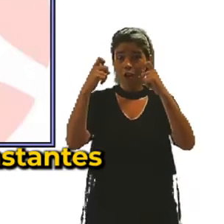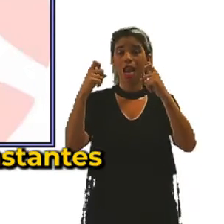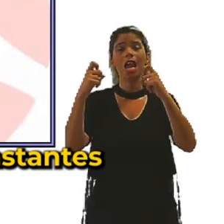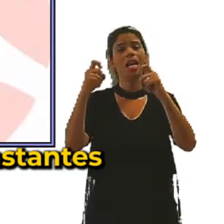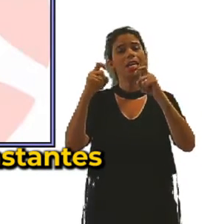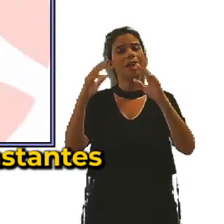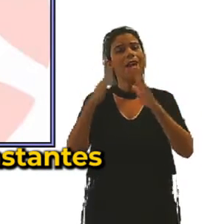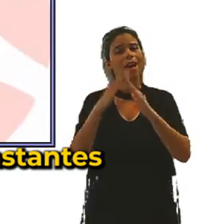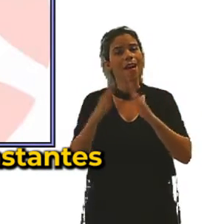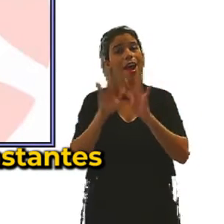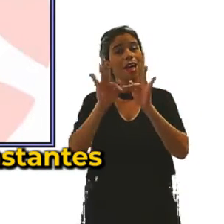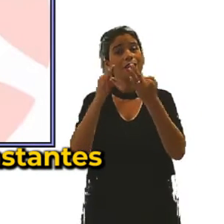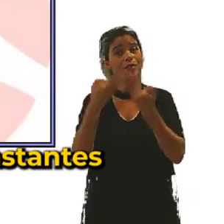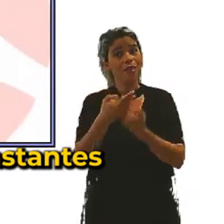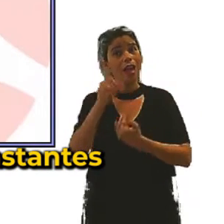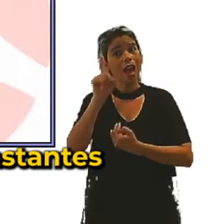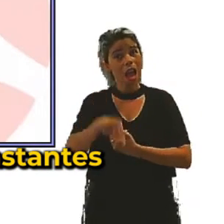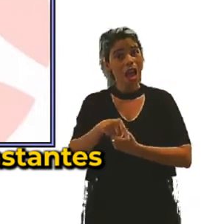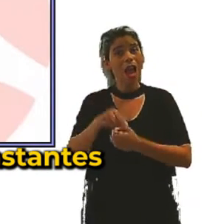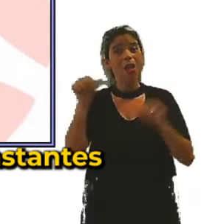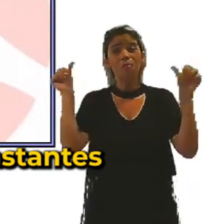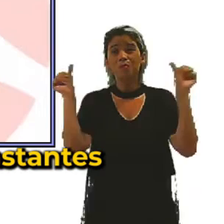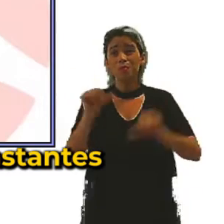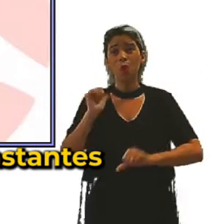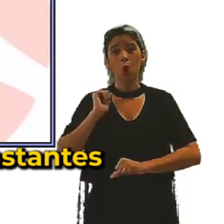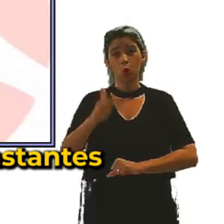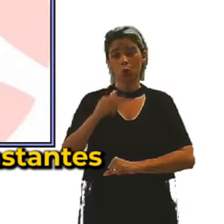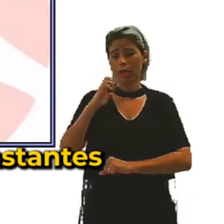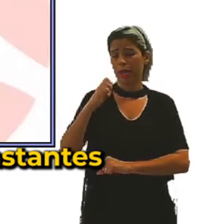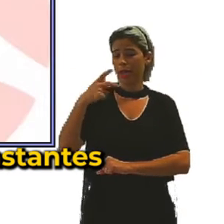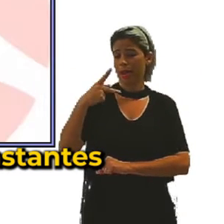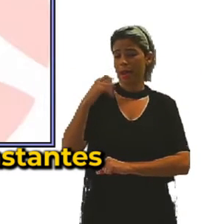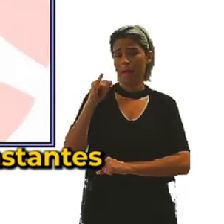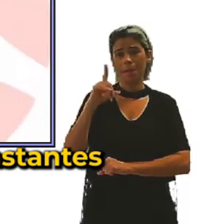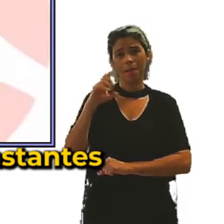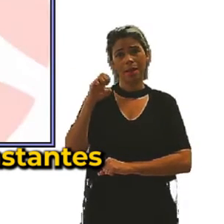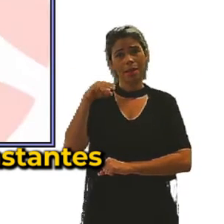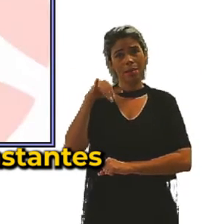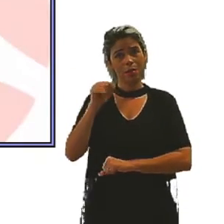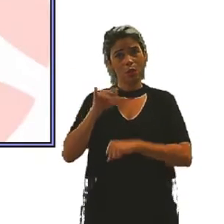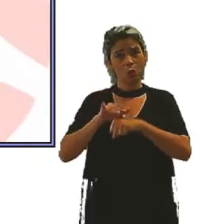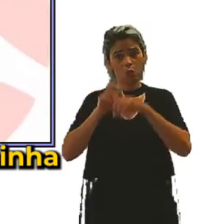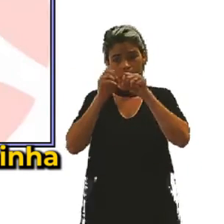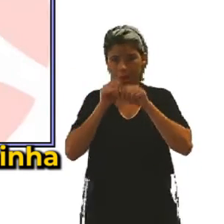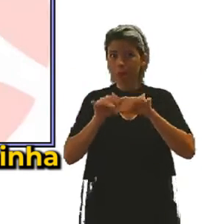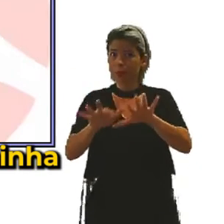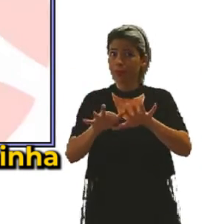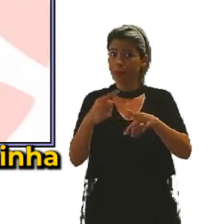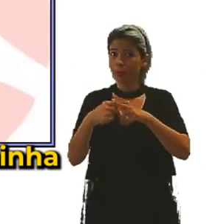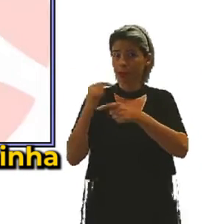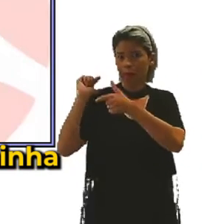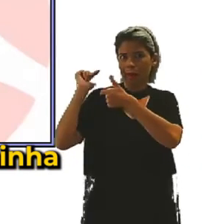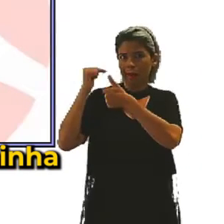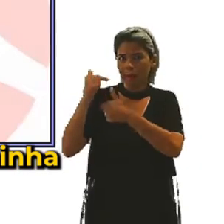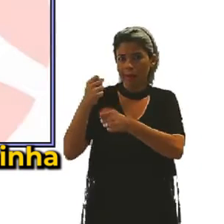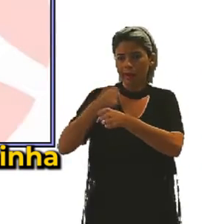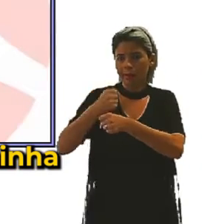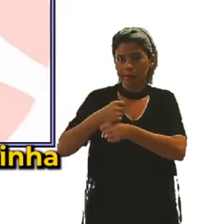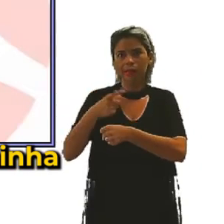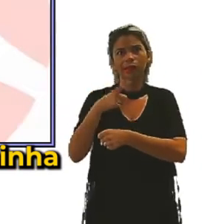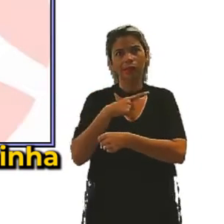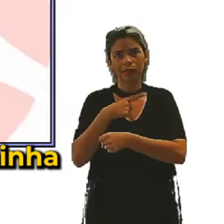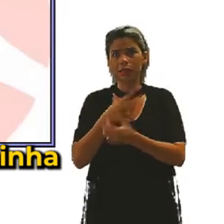familiar ela é mais do que uma epidemia, porque ela se mantém em níveis altos e constantes ao longo do tempo. Eu vou compartilhar aqui com vocês a